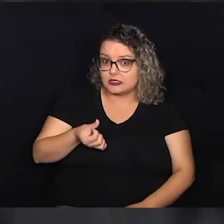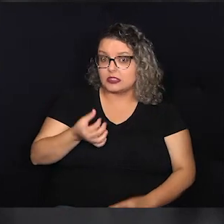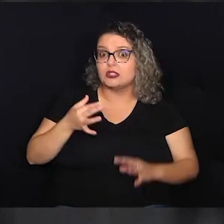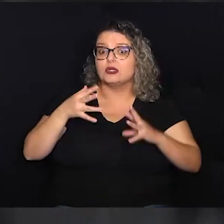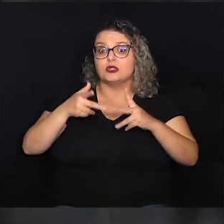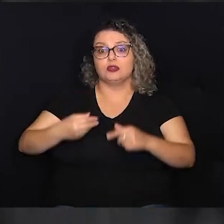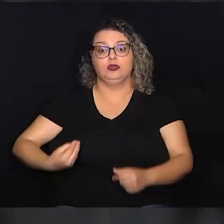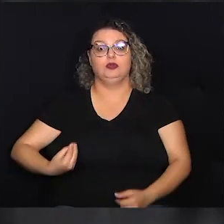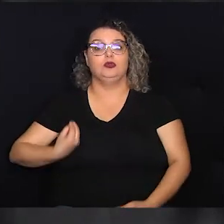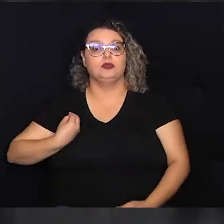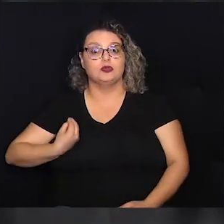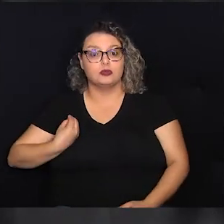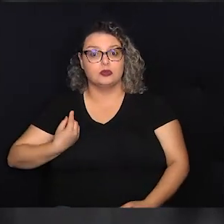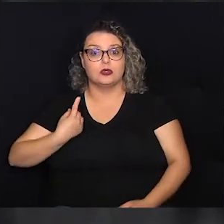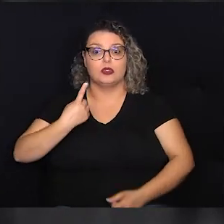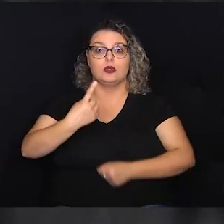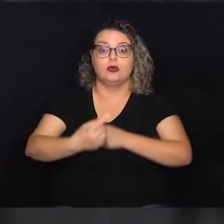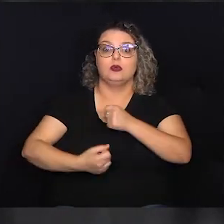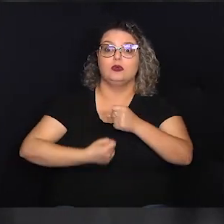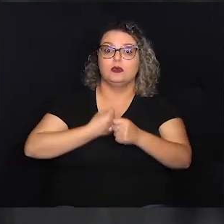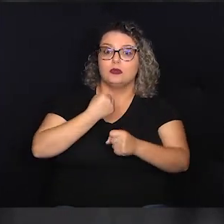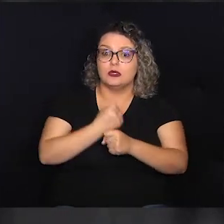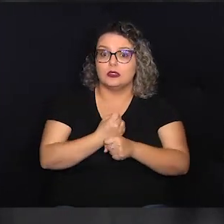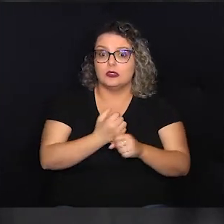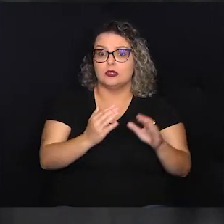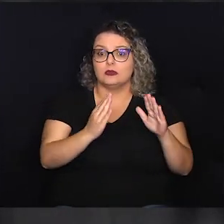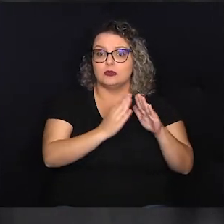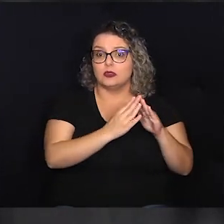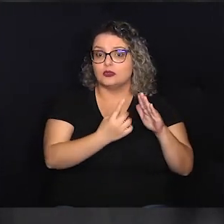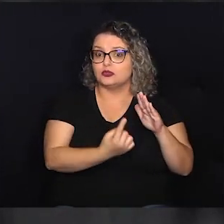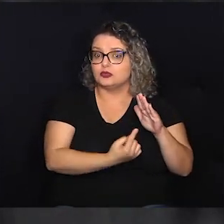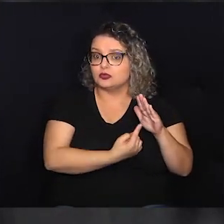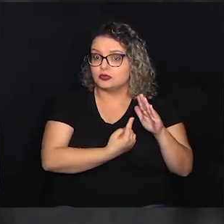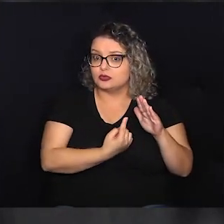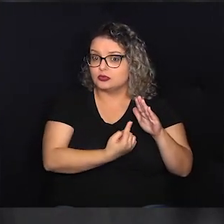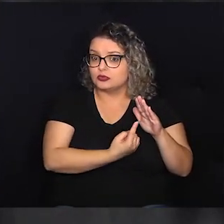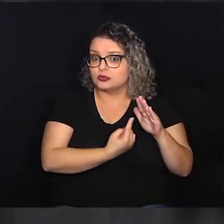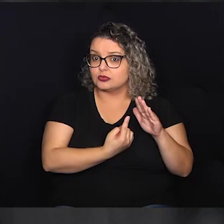de março de 1976, e tudo isso que eu passei, eu